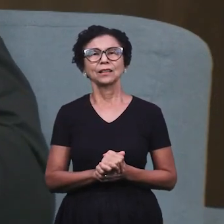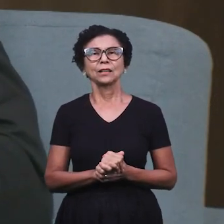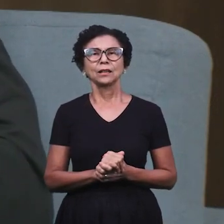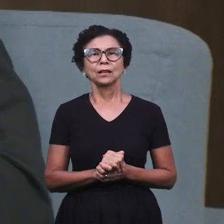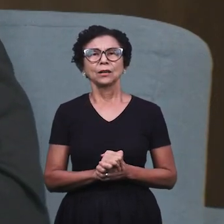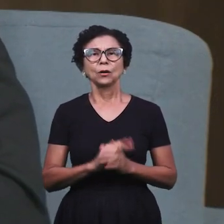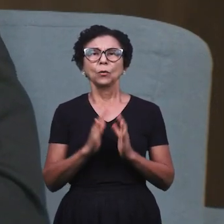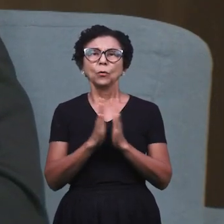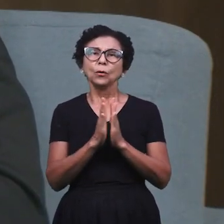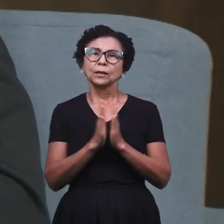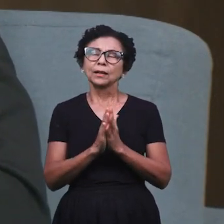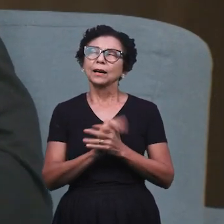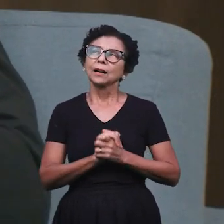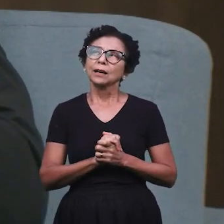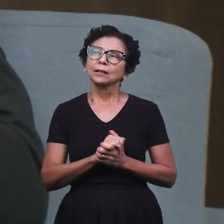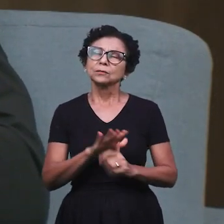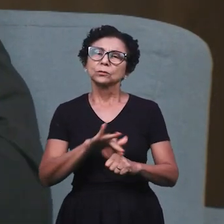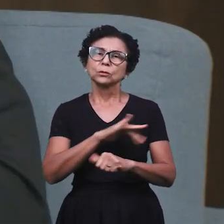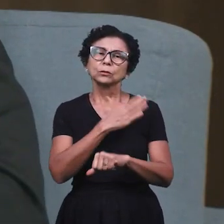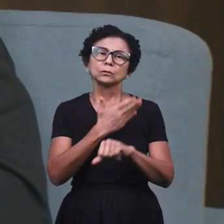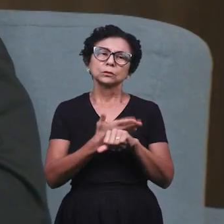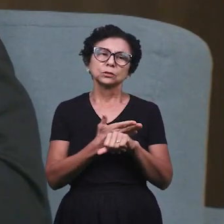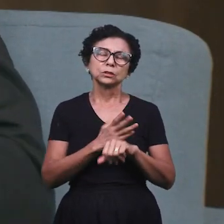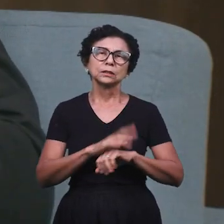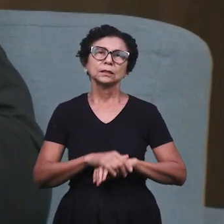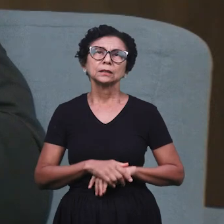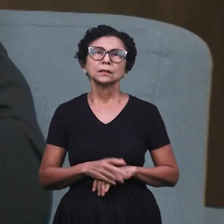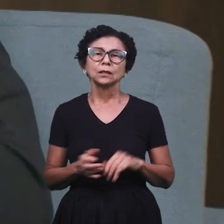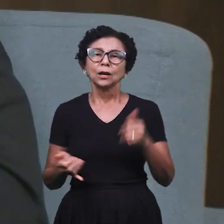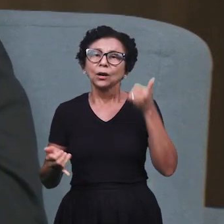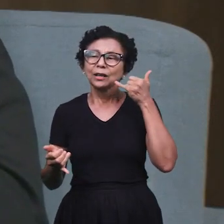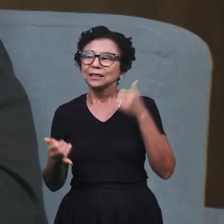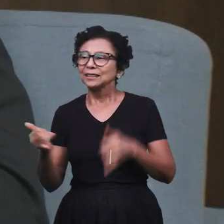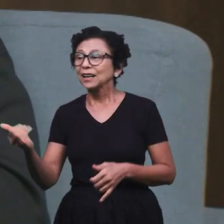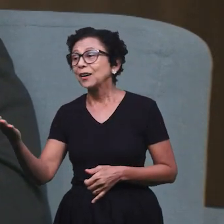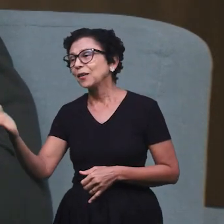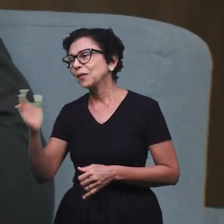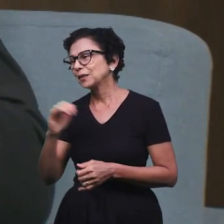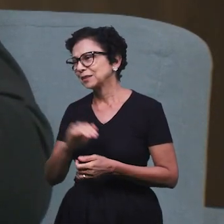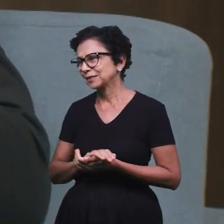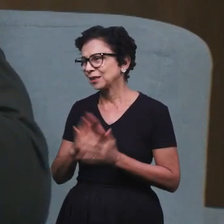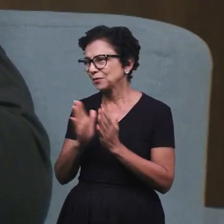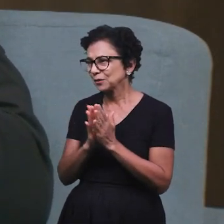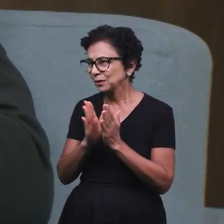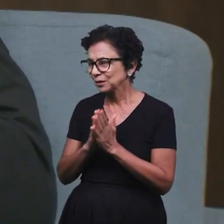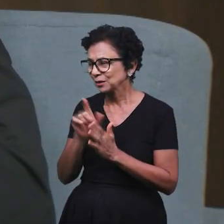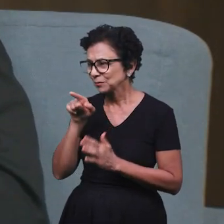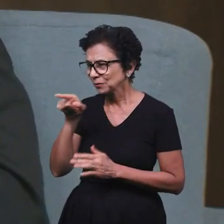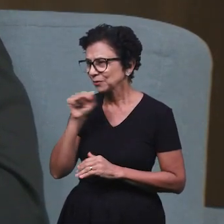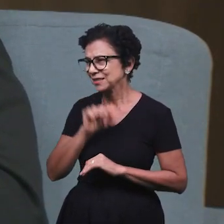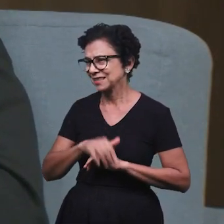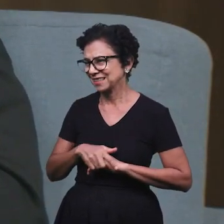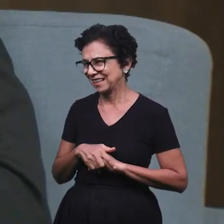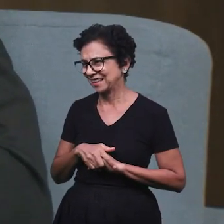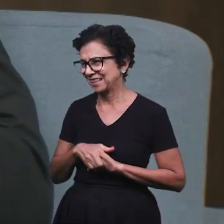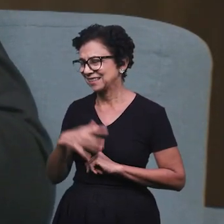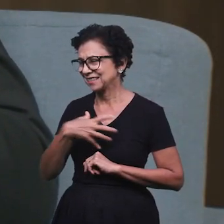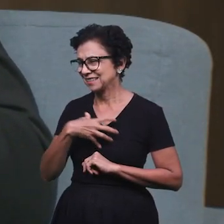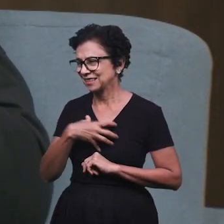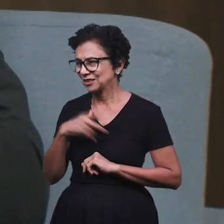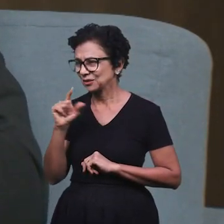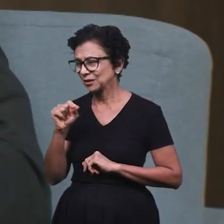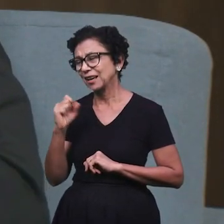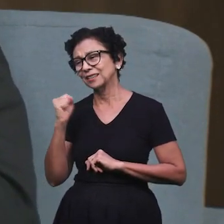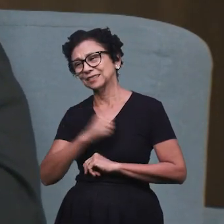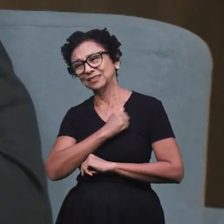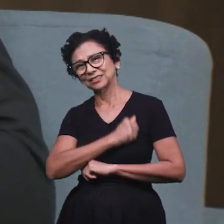dia, ligar para ele e falar com ele, olha, eu acabei de orar por você, como que você está se sentindo,